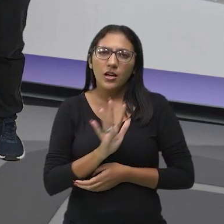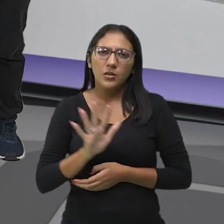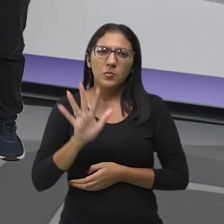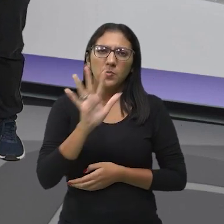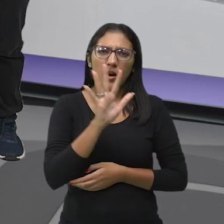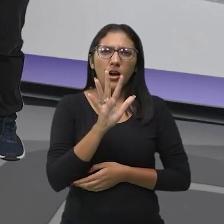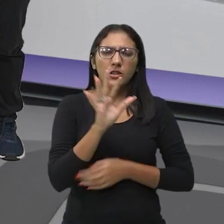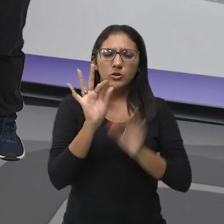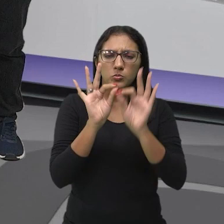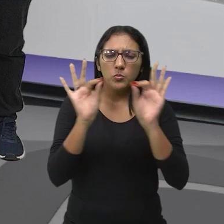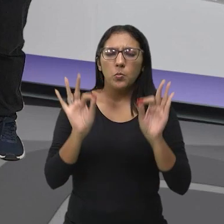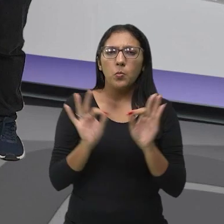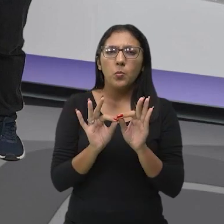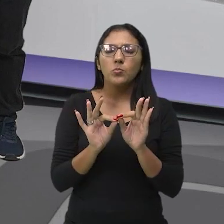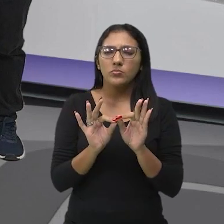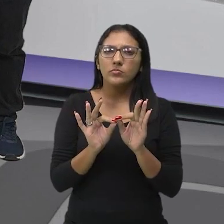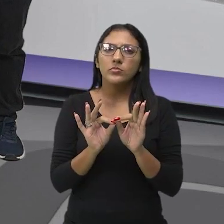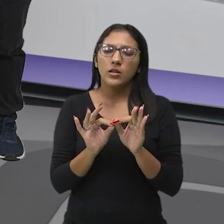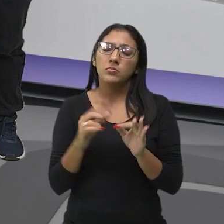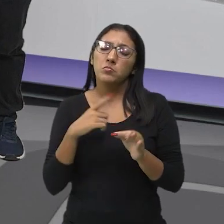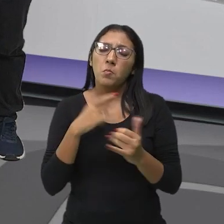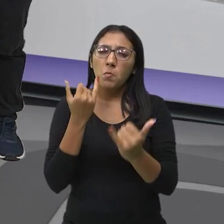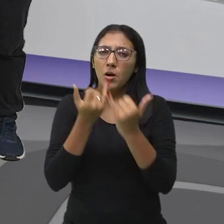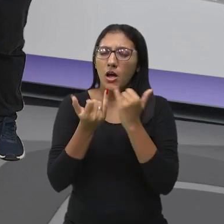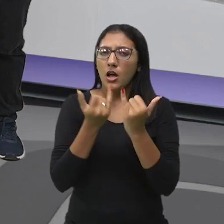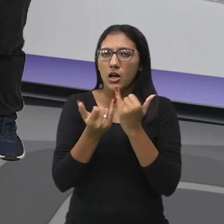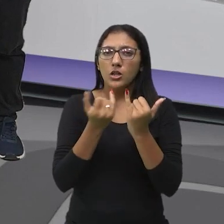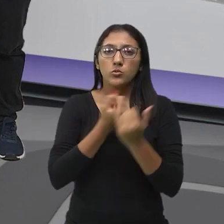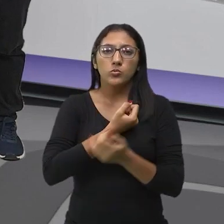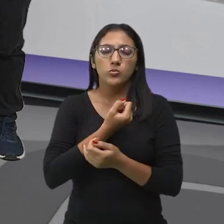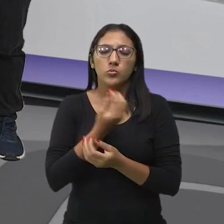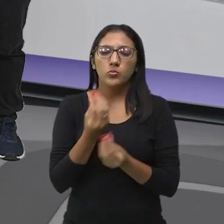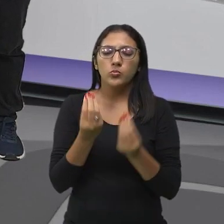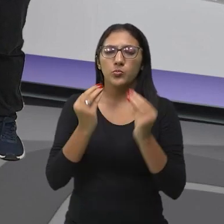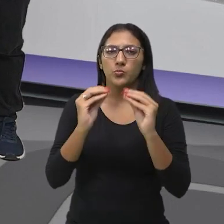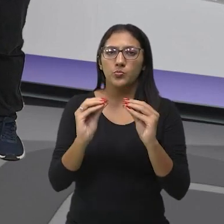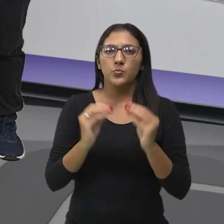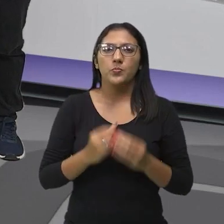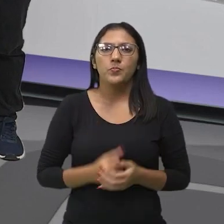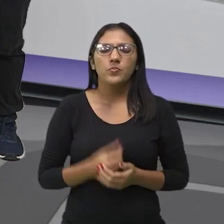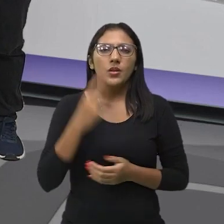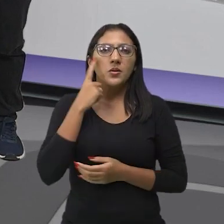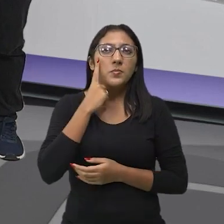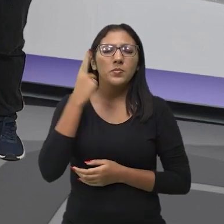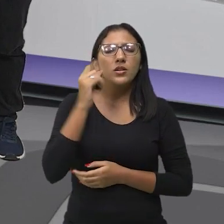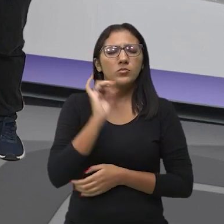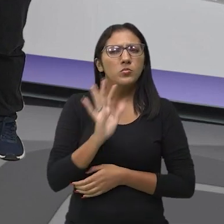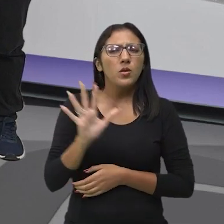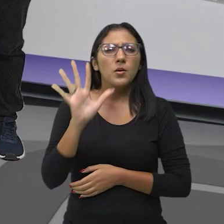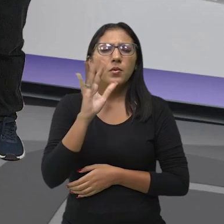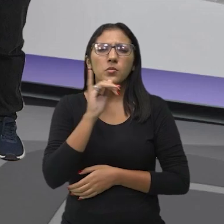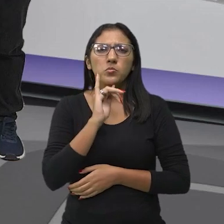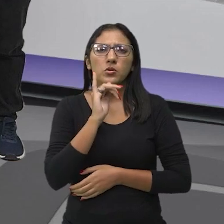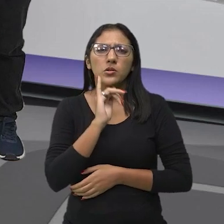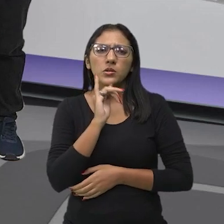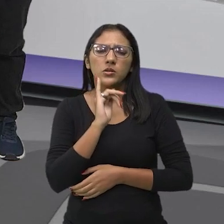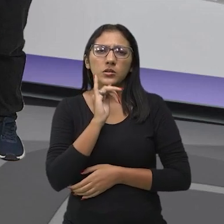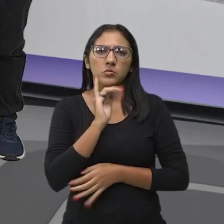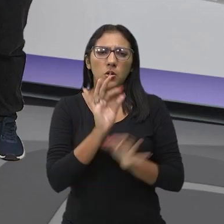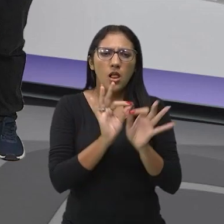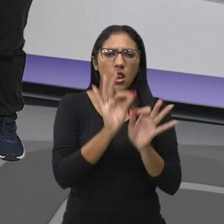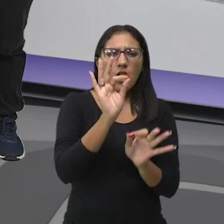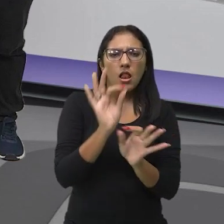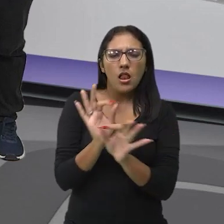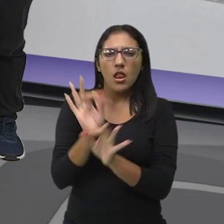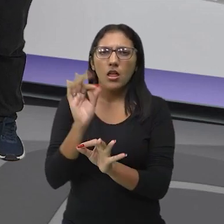lados. Mas a ideia é a mesma. Quando a gente pensa na ideia de um polígono, a gente pega lá as medidas dos lados e a